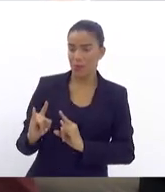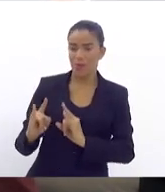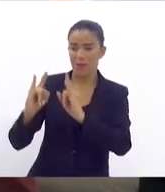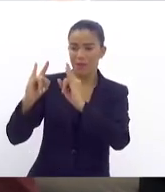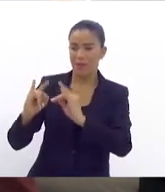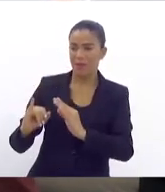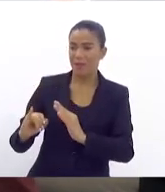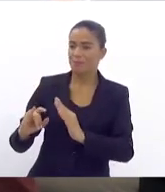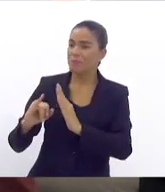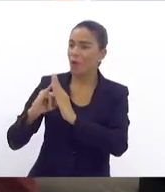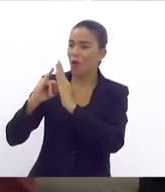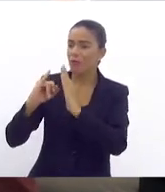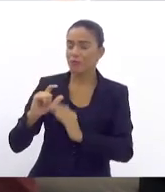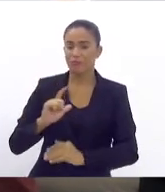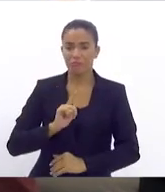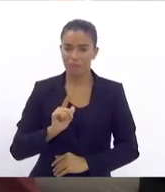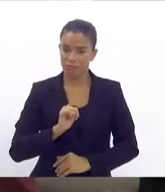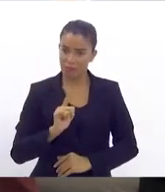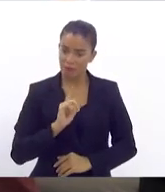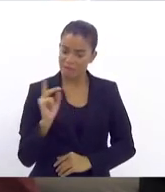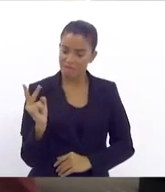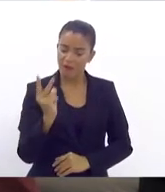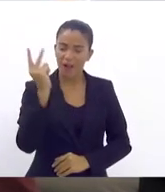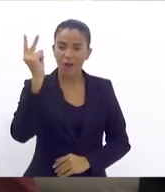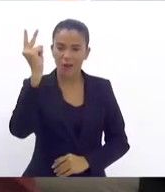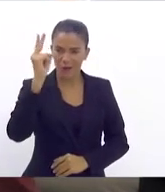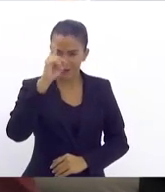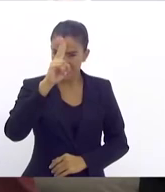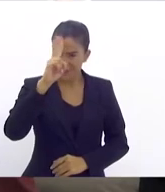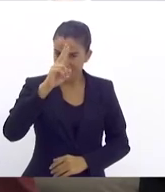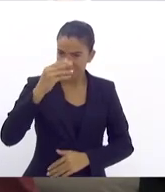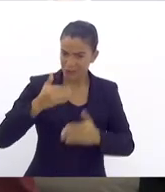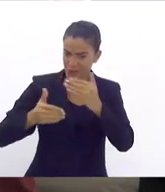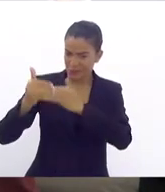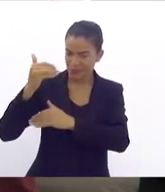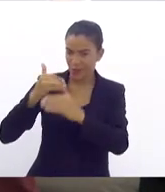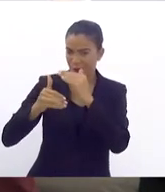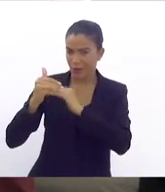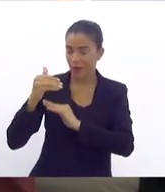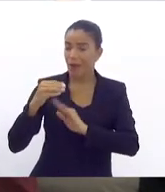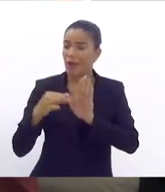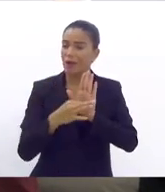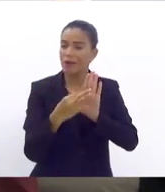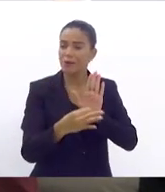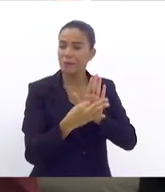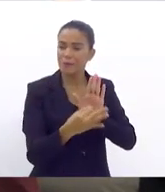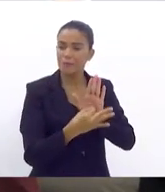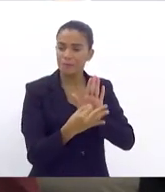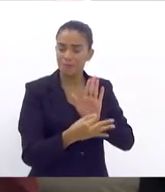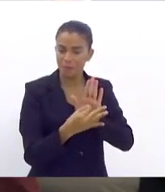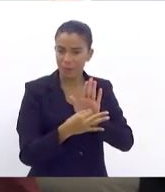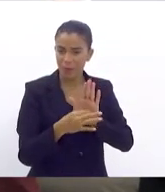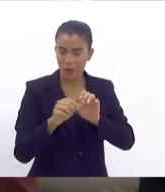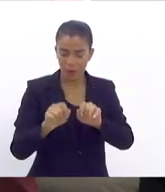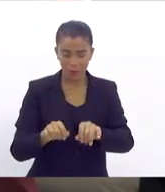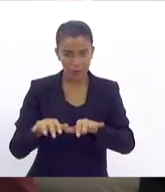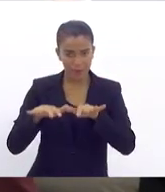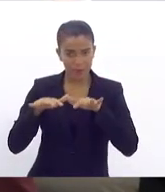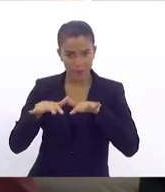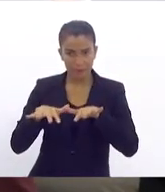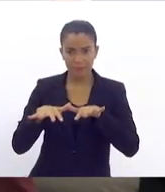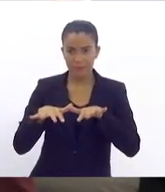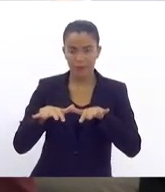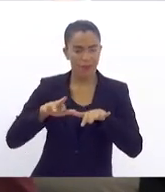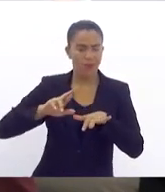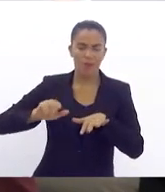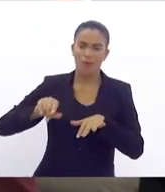tem valor histórico. É um parecer. O plenário não